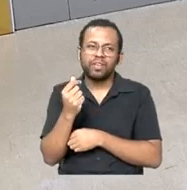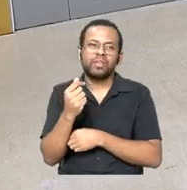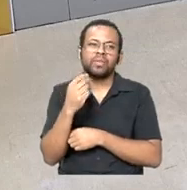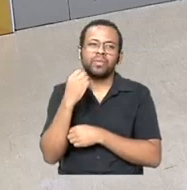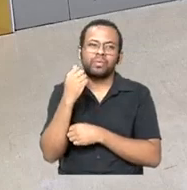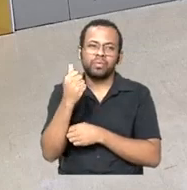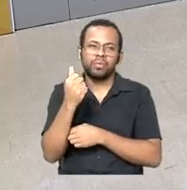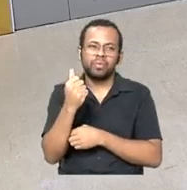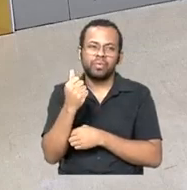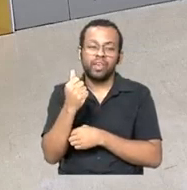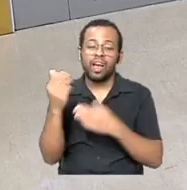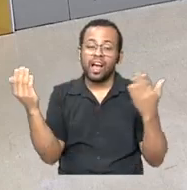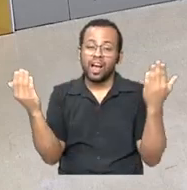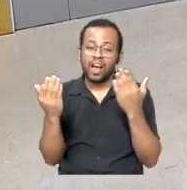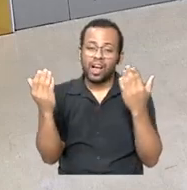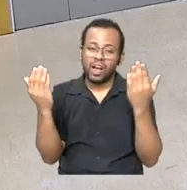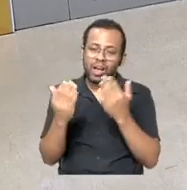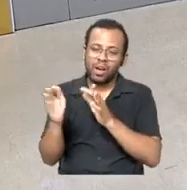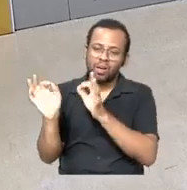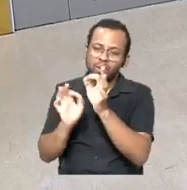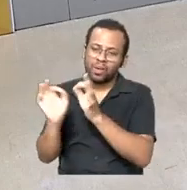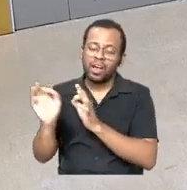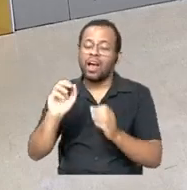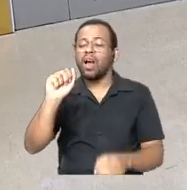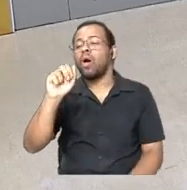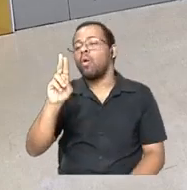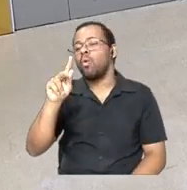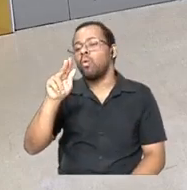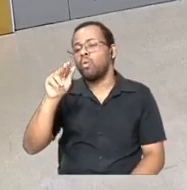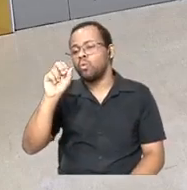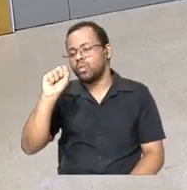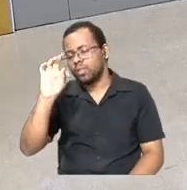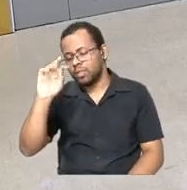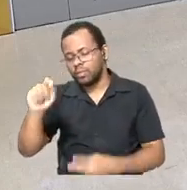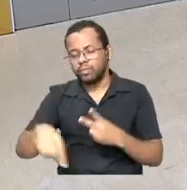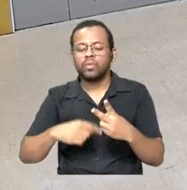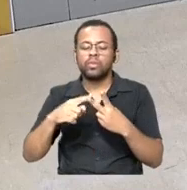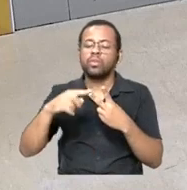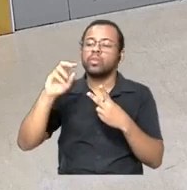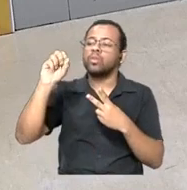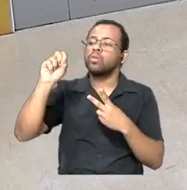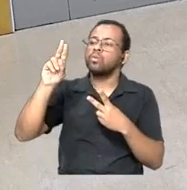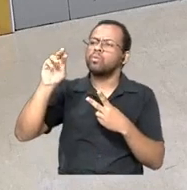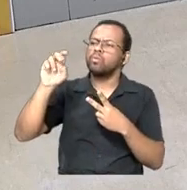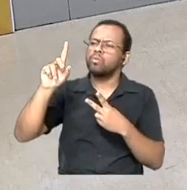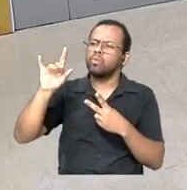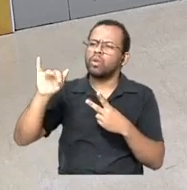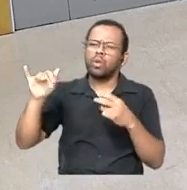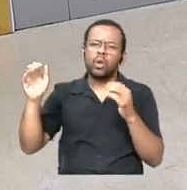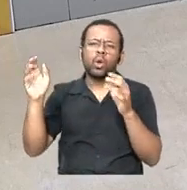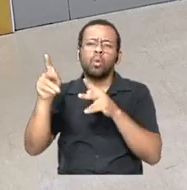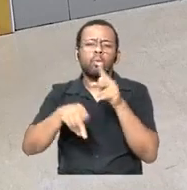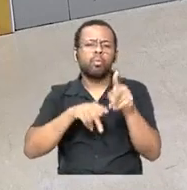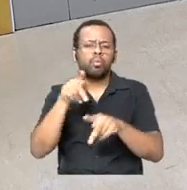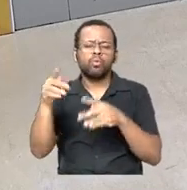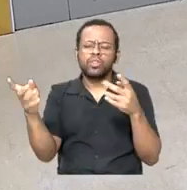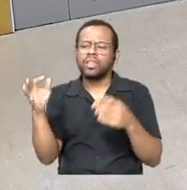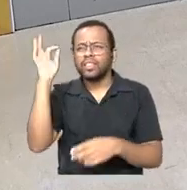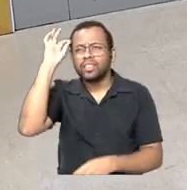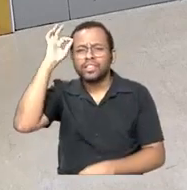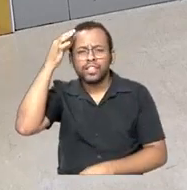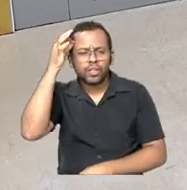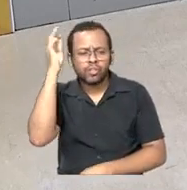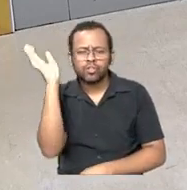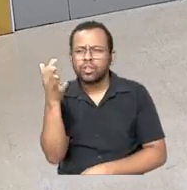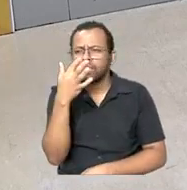viu meu amigo Augusta Campos também Sueli Alves a turma já tá assim ó cedinho acompanhando